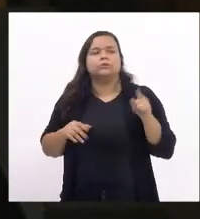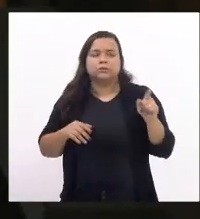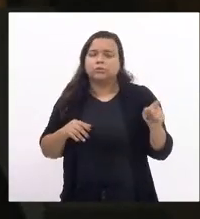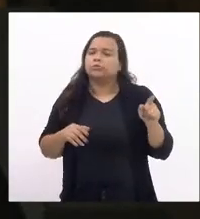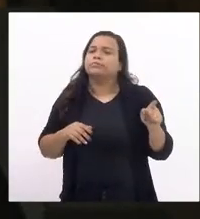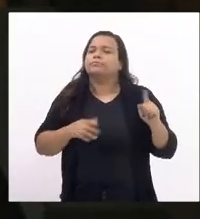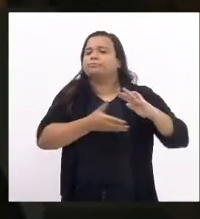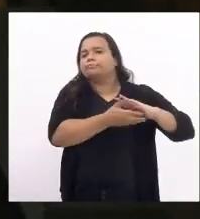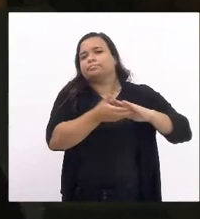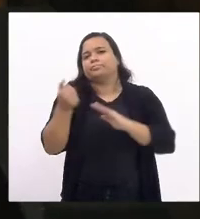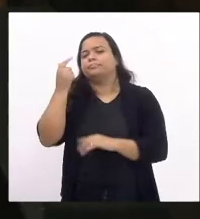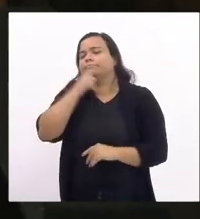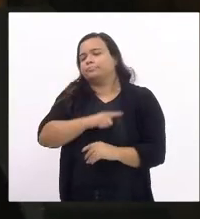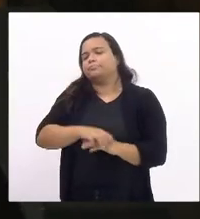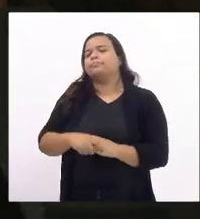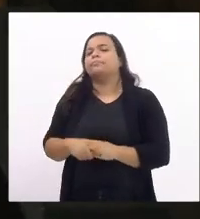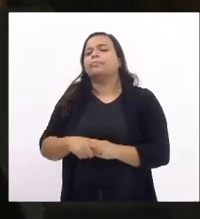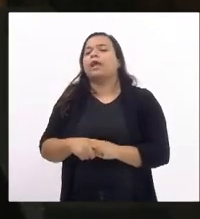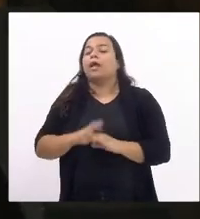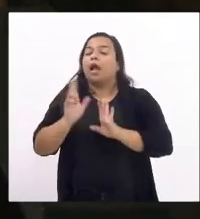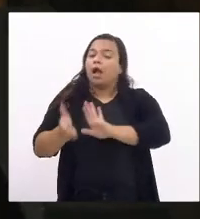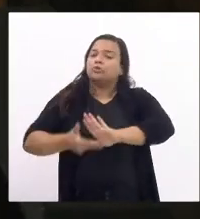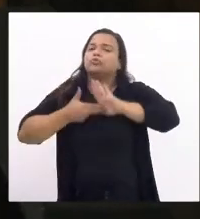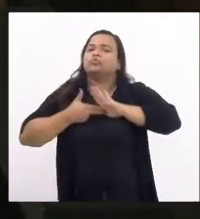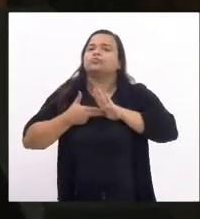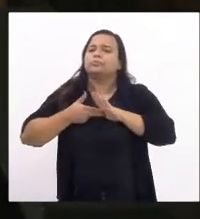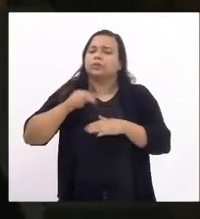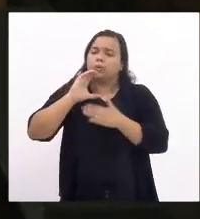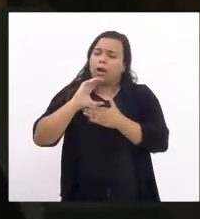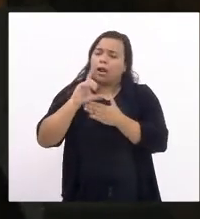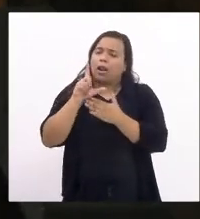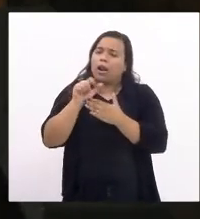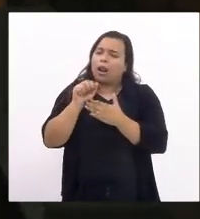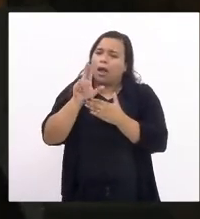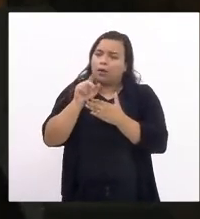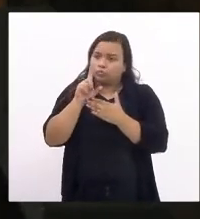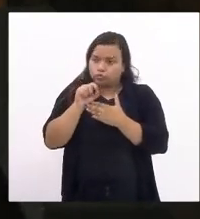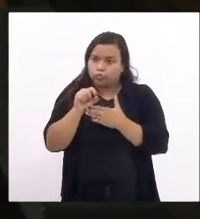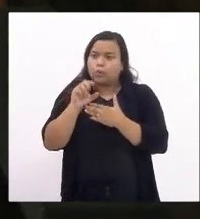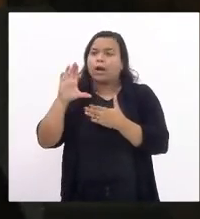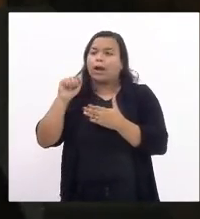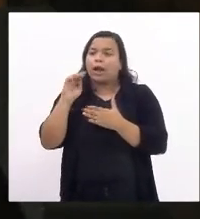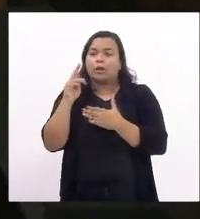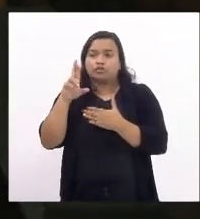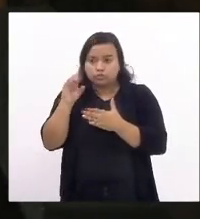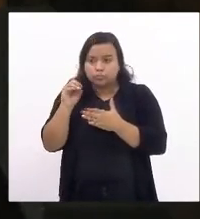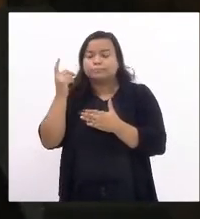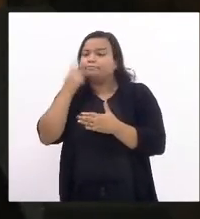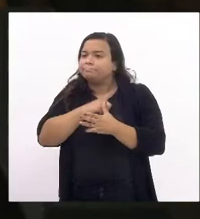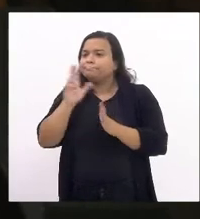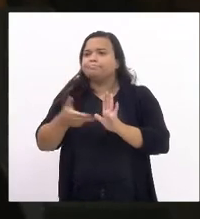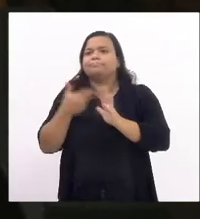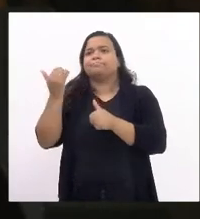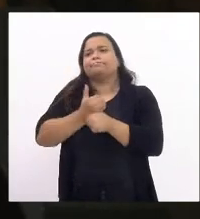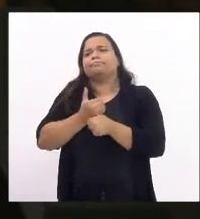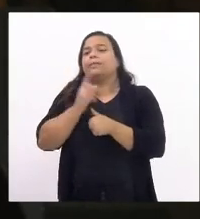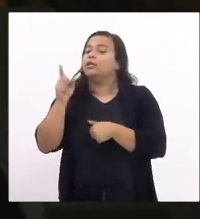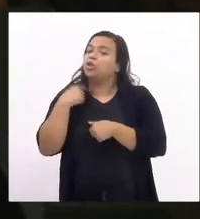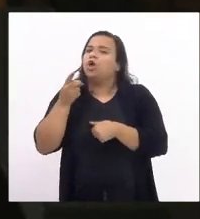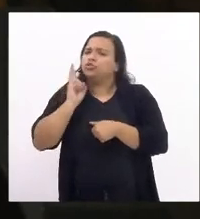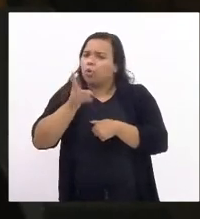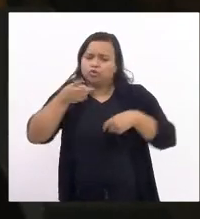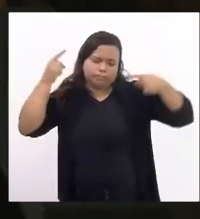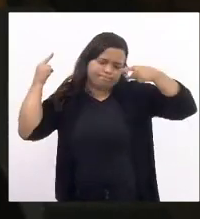Castro. E continuamos na nossa posição de